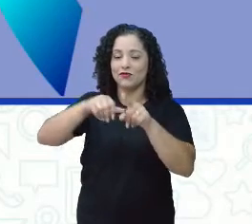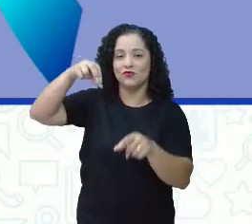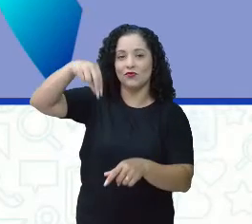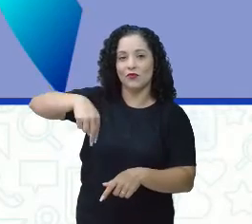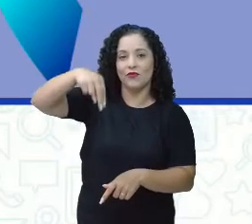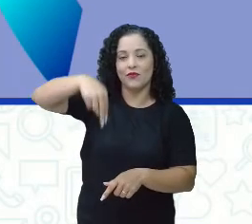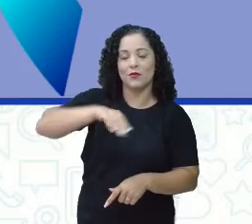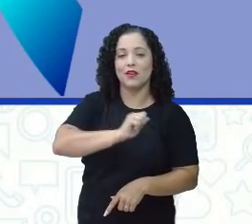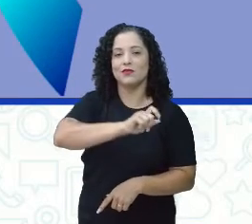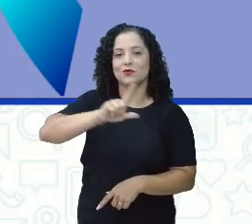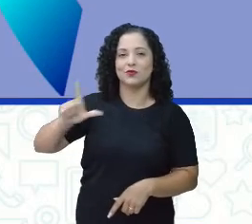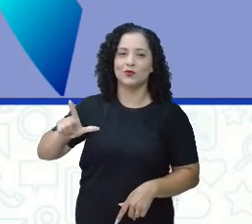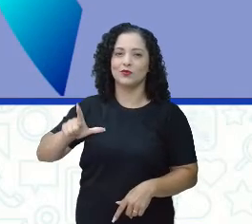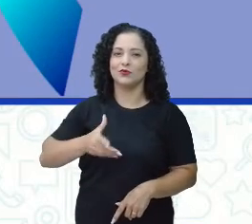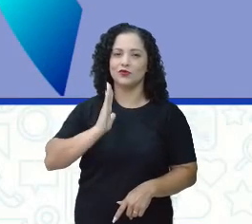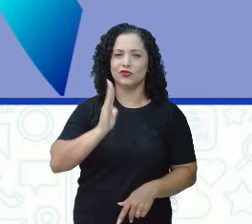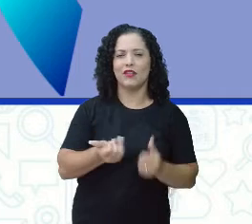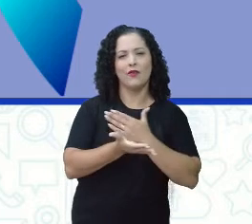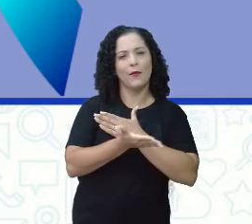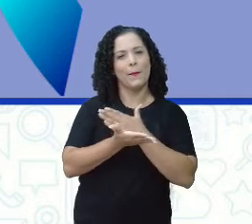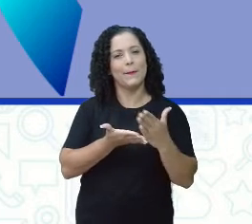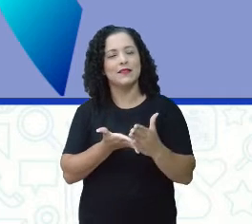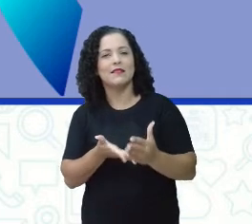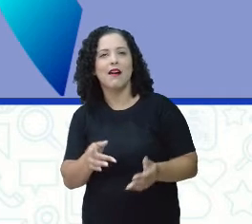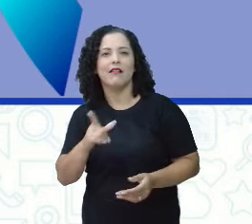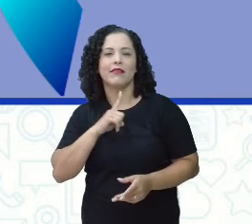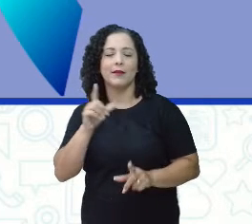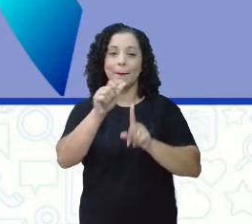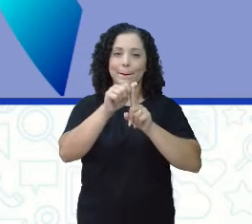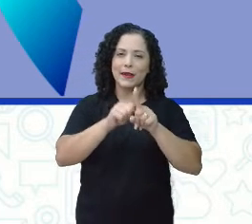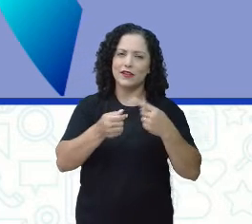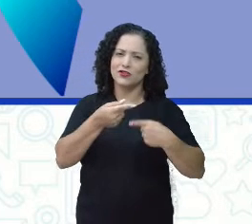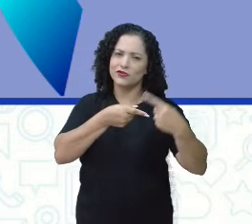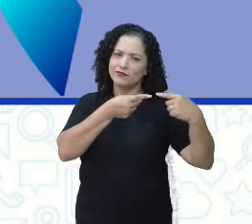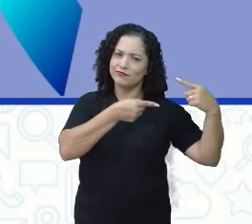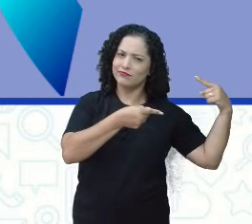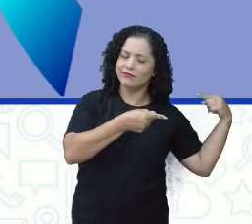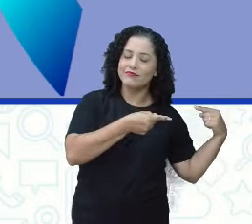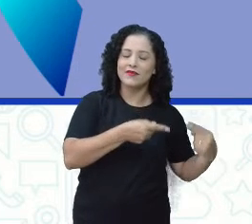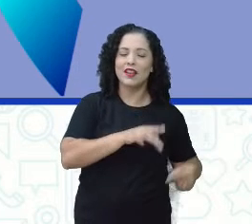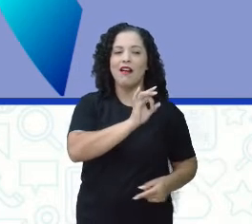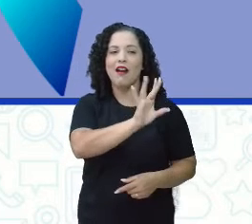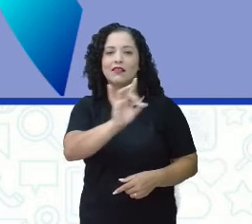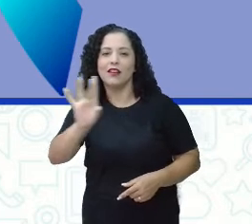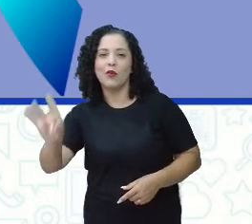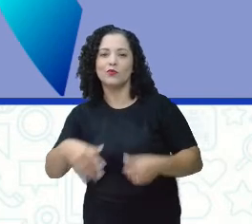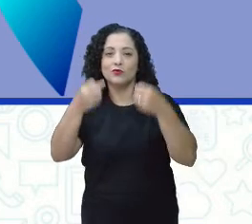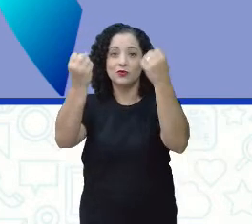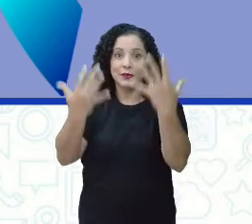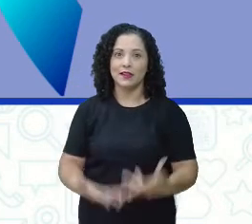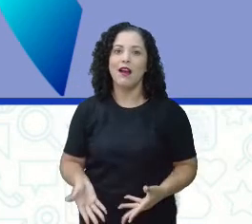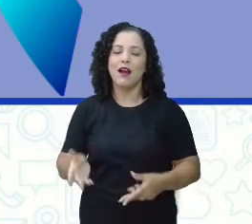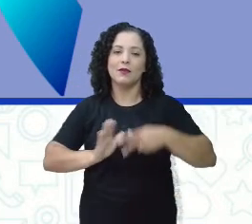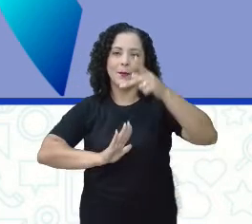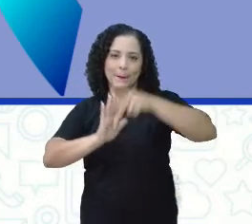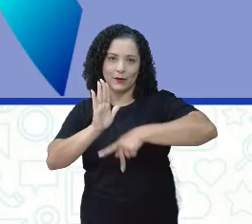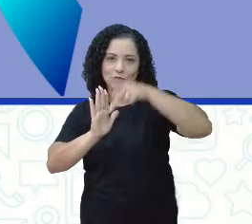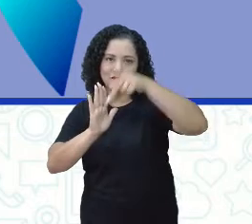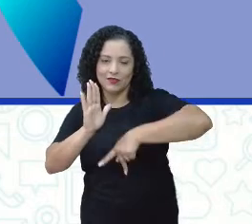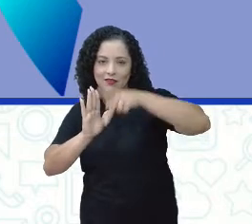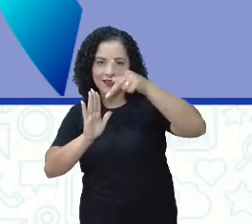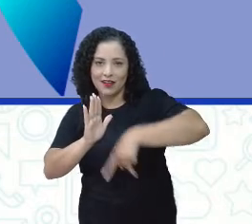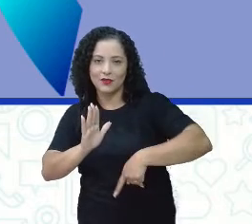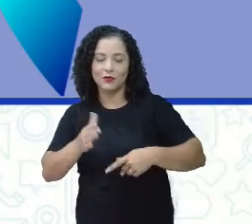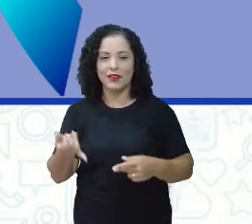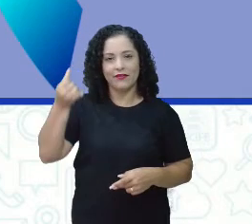Azul. Nós começamos aí com os meses, né? E cada mês a gente está falando aí de uma campanha. E ainda